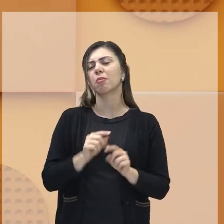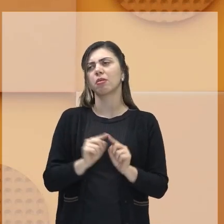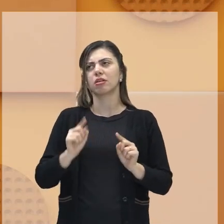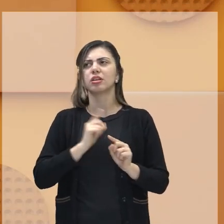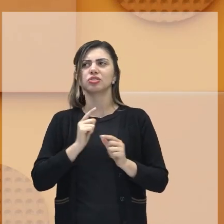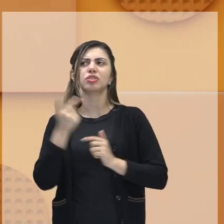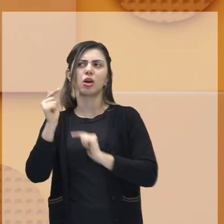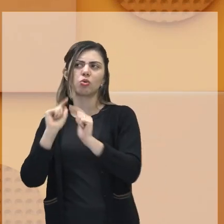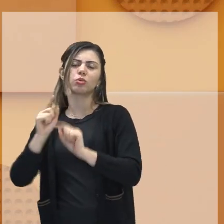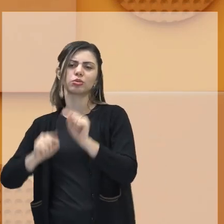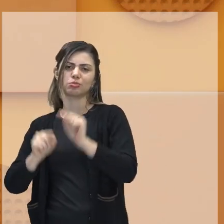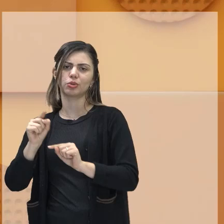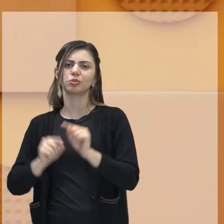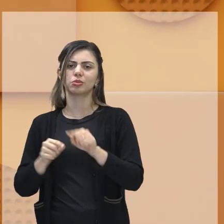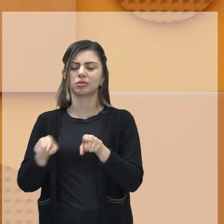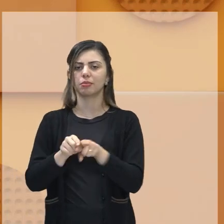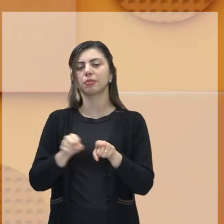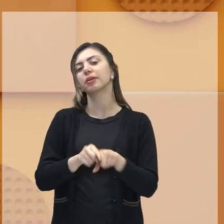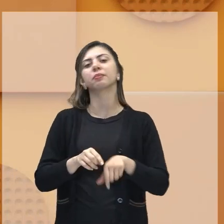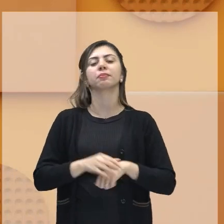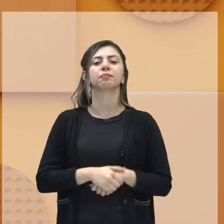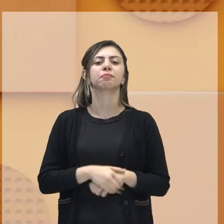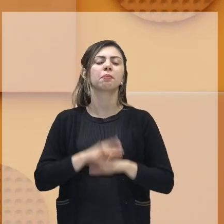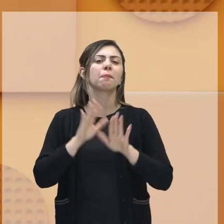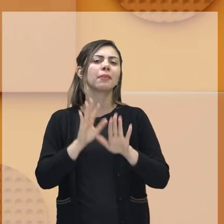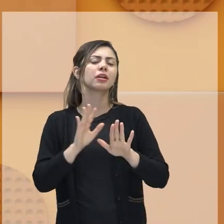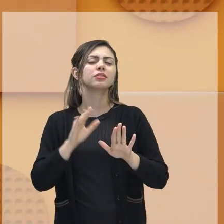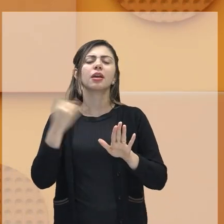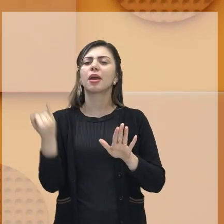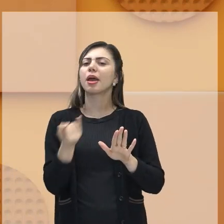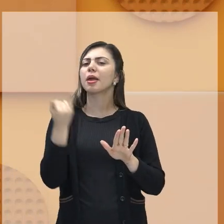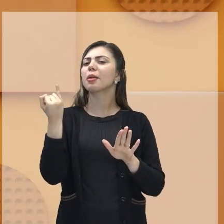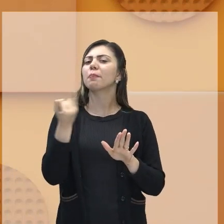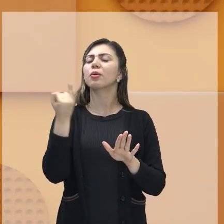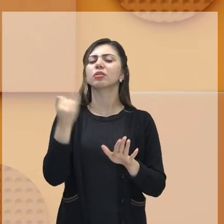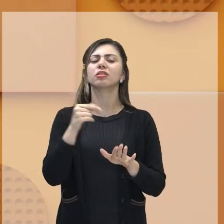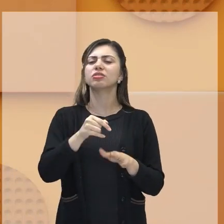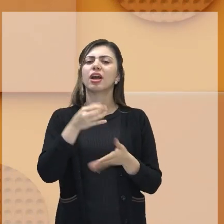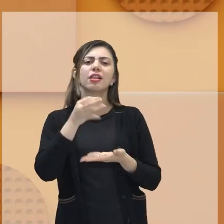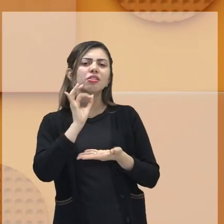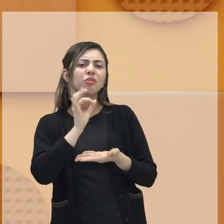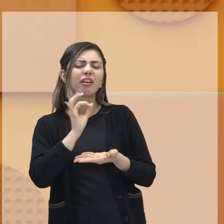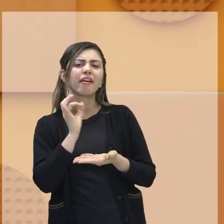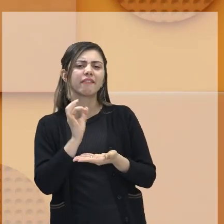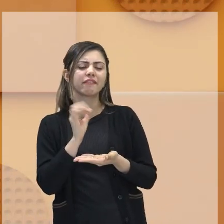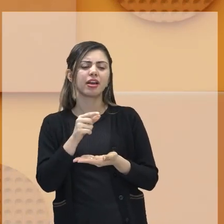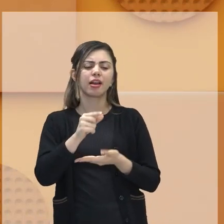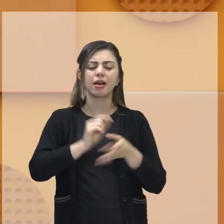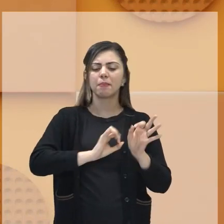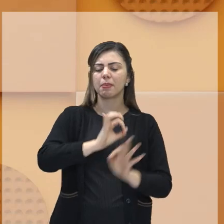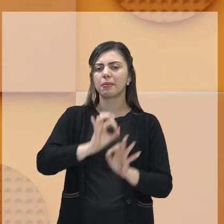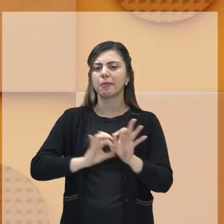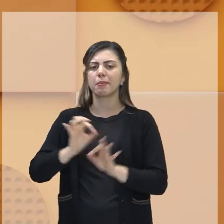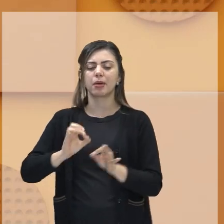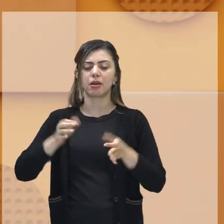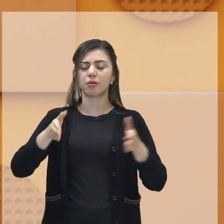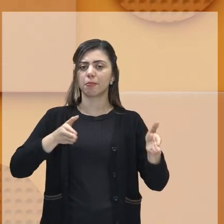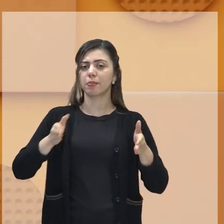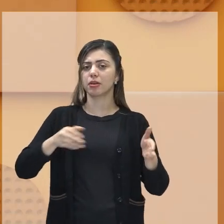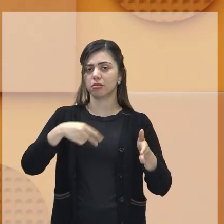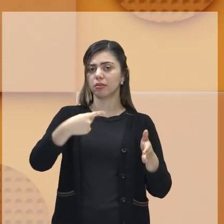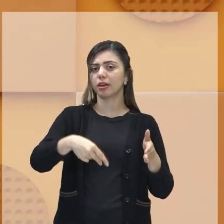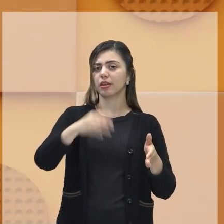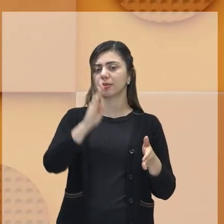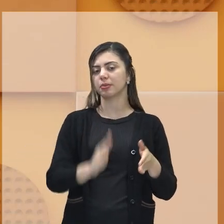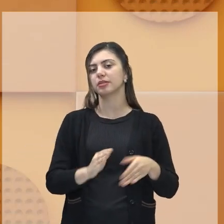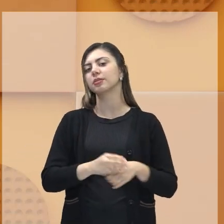vai verificar. Mas qual era a importância, então, do café naquele momento para dentro aqui do Brasil?